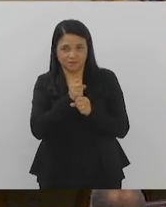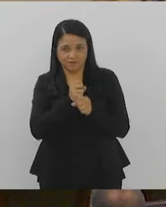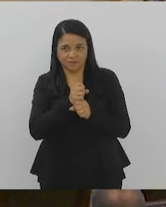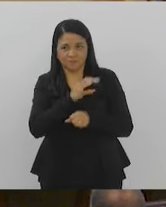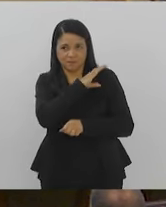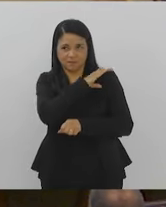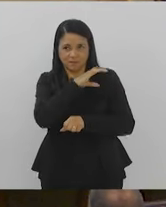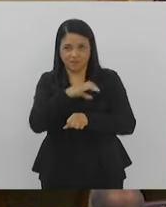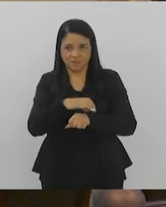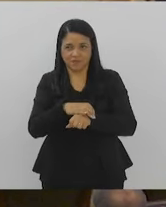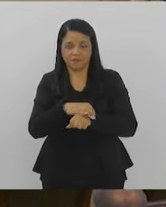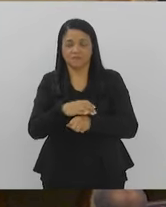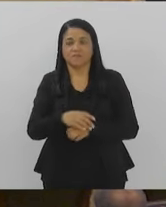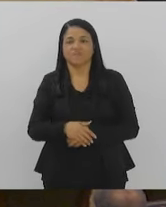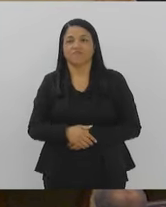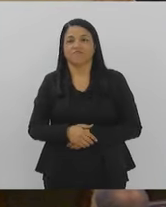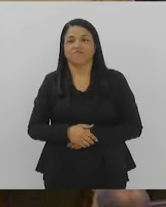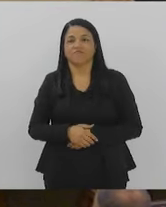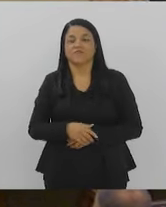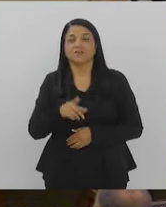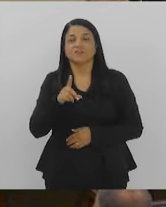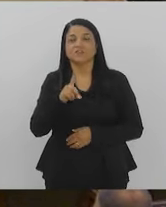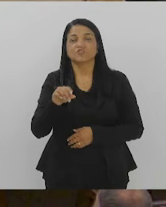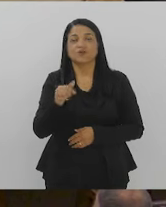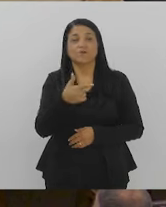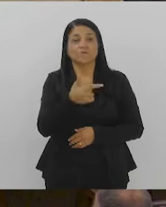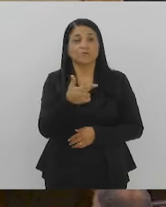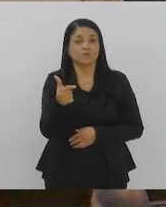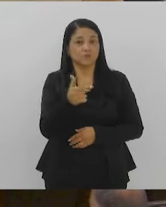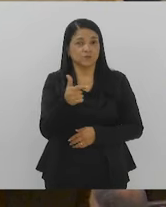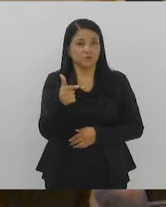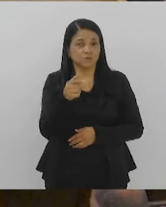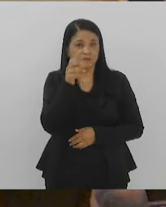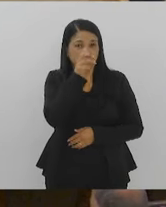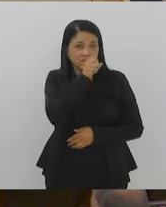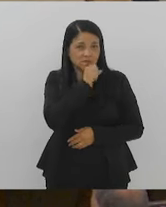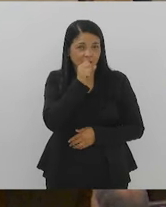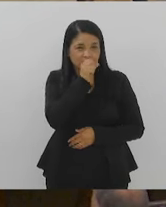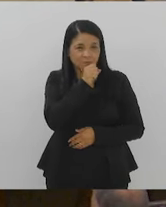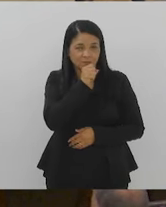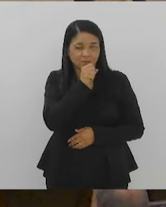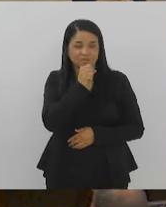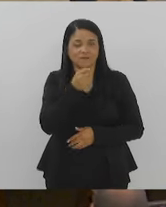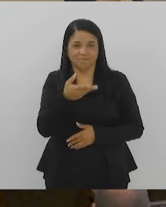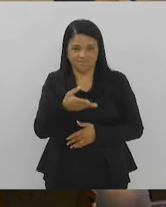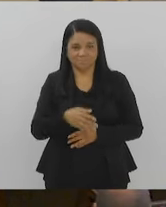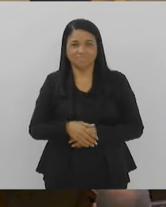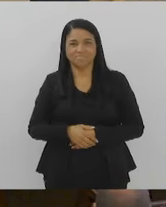do centenário aqui no dia 22, entregar essa placa aqui.